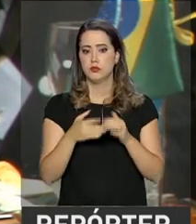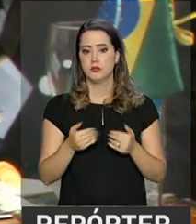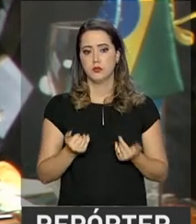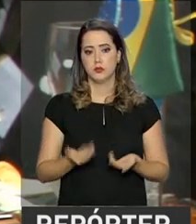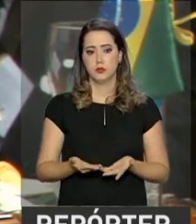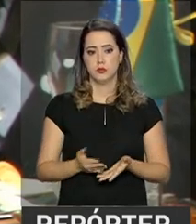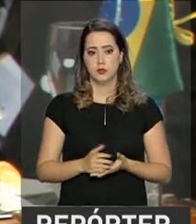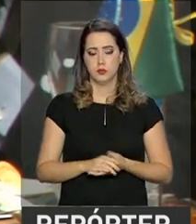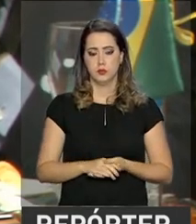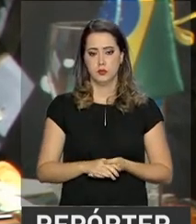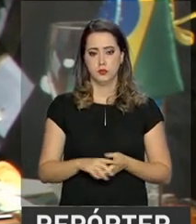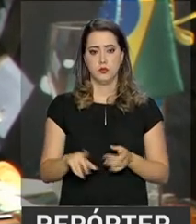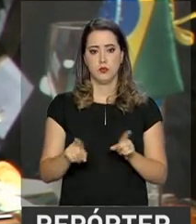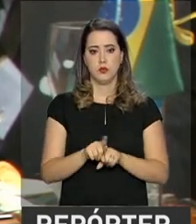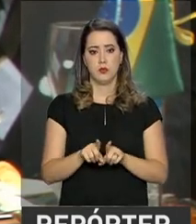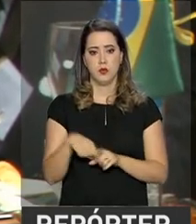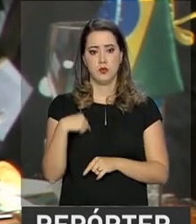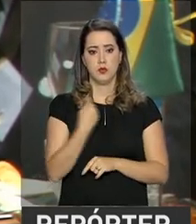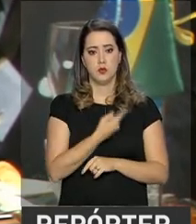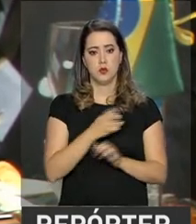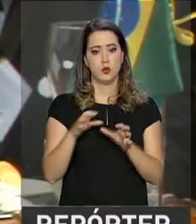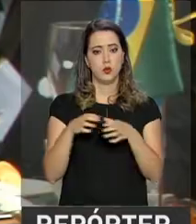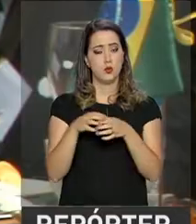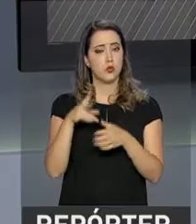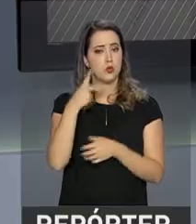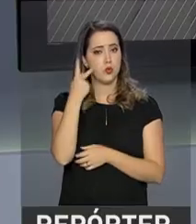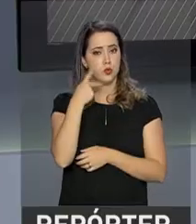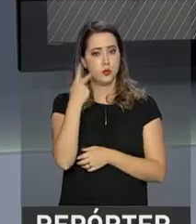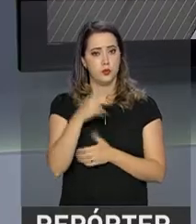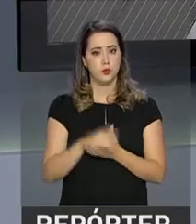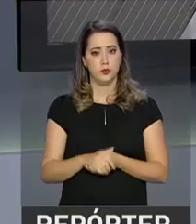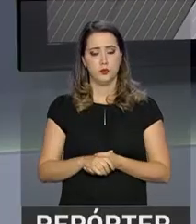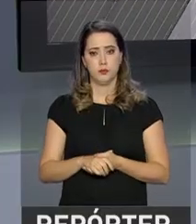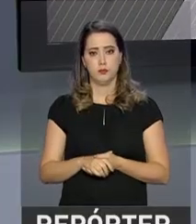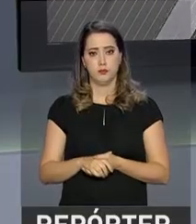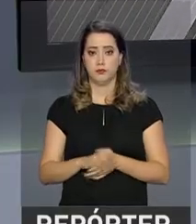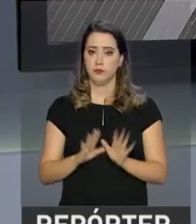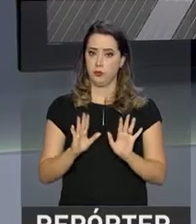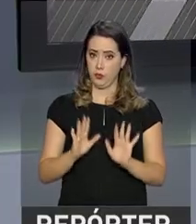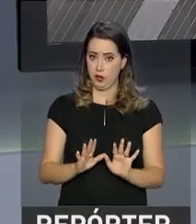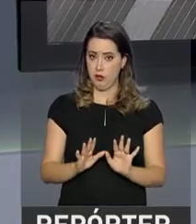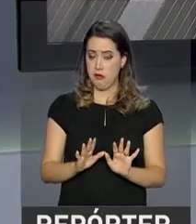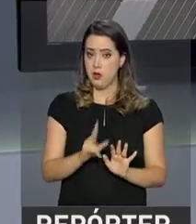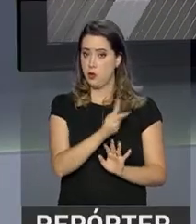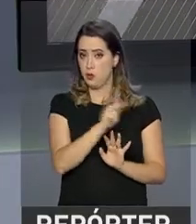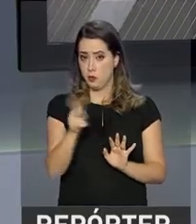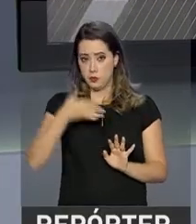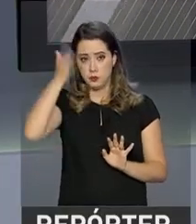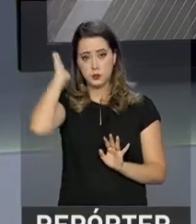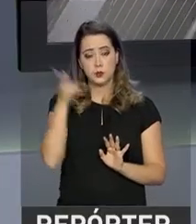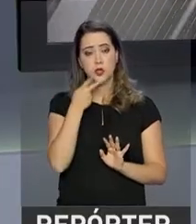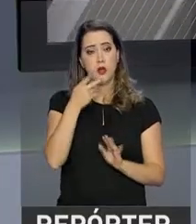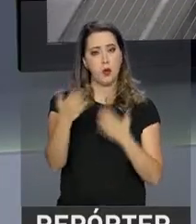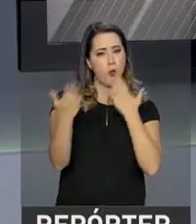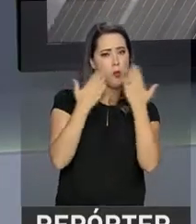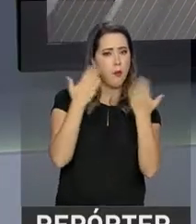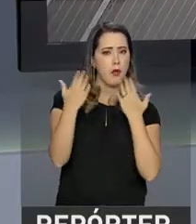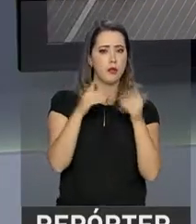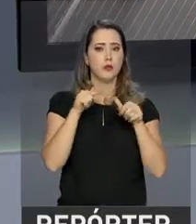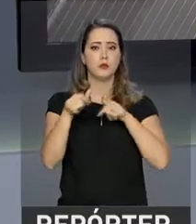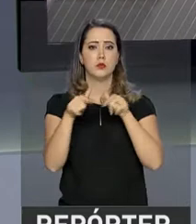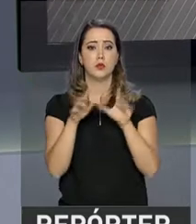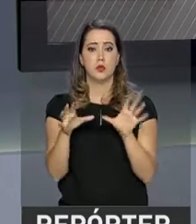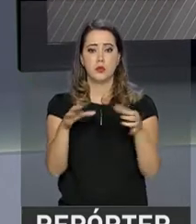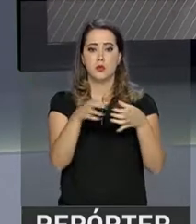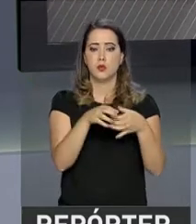e também dos nossos parlamentos ainda em seu discurso o presidente michel temer fez um balanço das ações